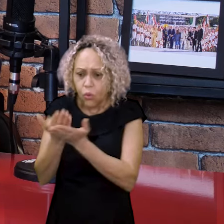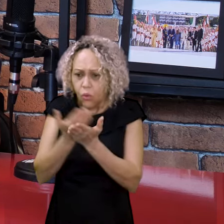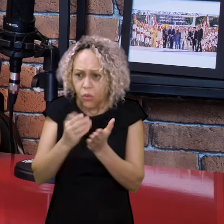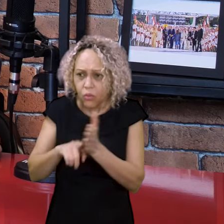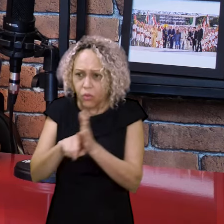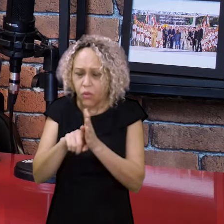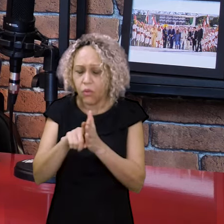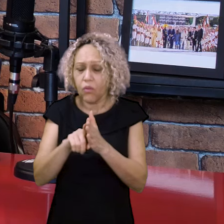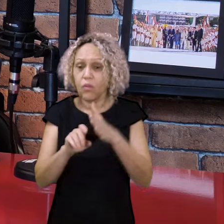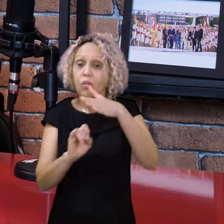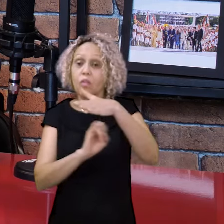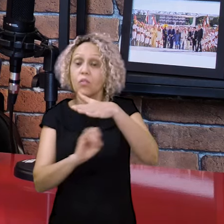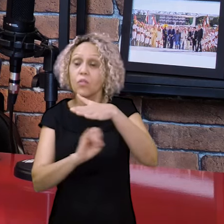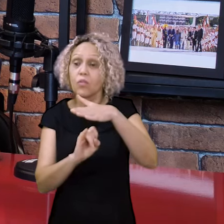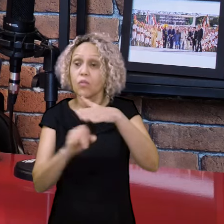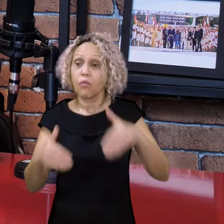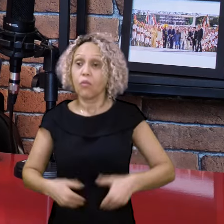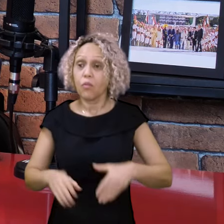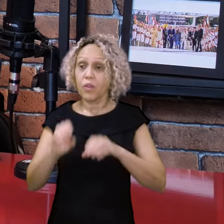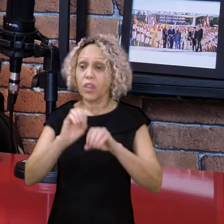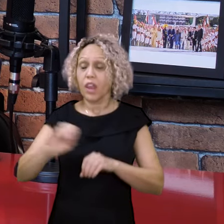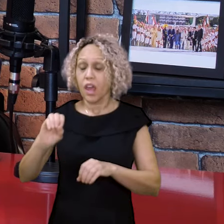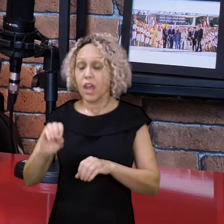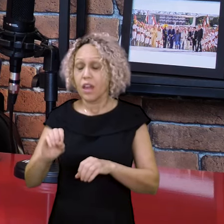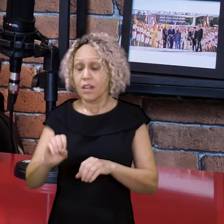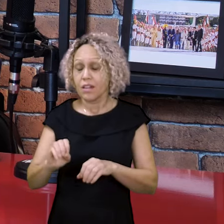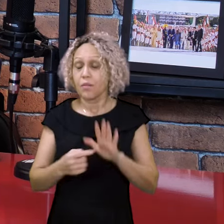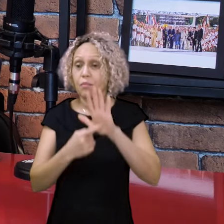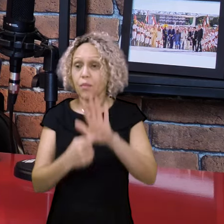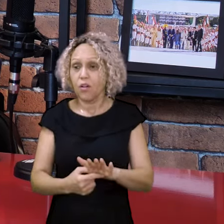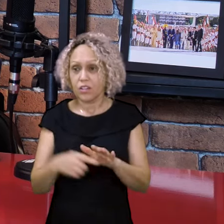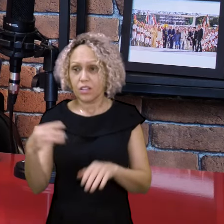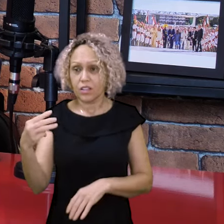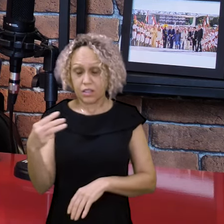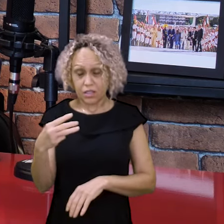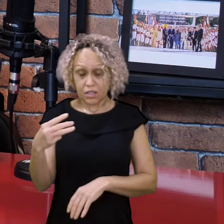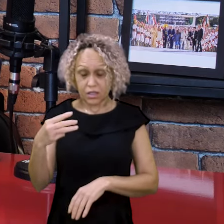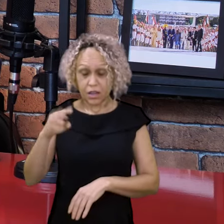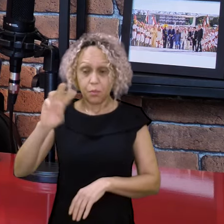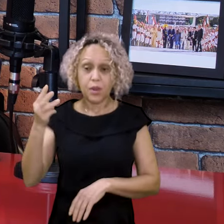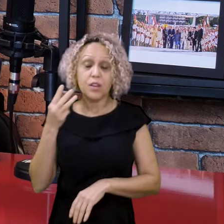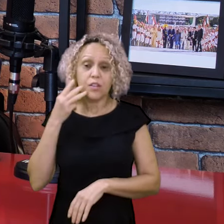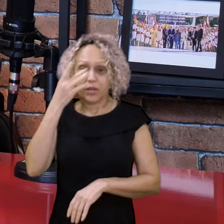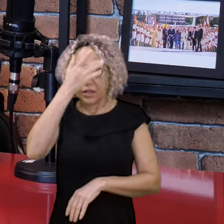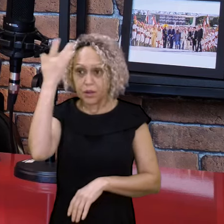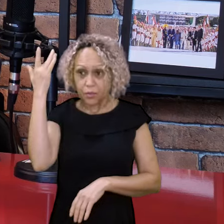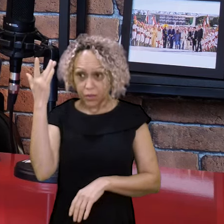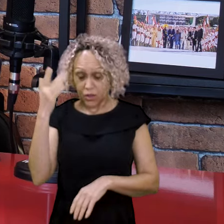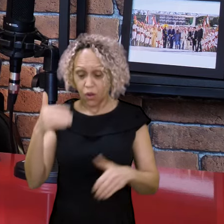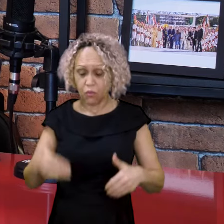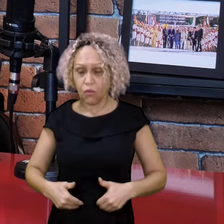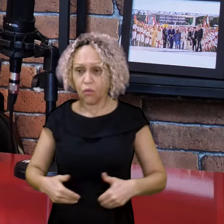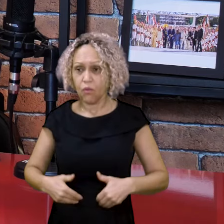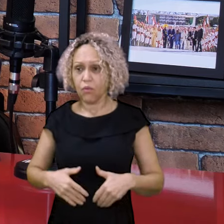Um estudo do Instituto Fome Zero mostrou que 13 milhões de pessoas deixaram de passar fome no Brasil em 2023 e mais de 20